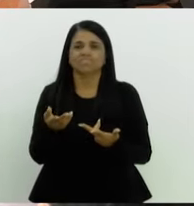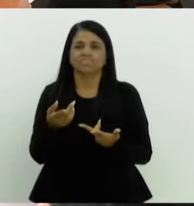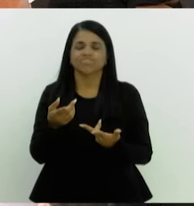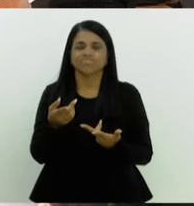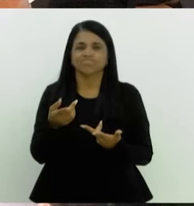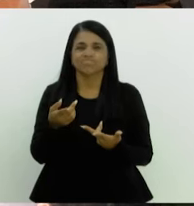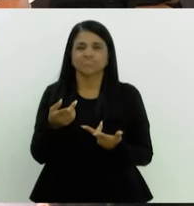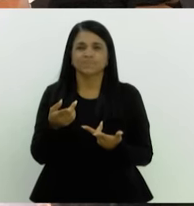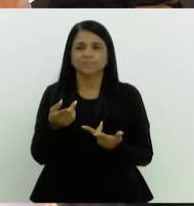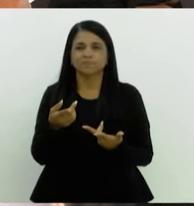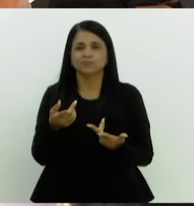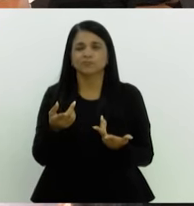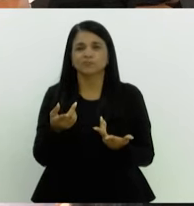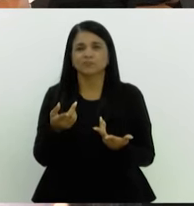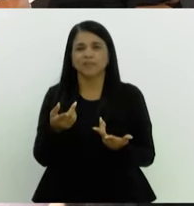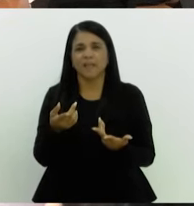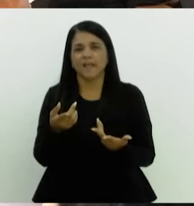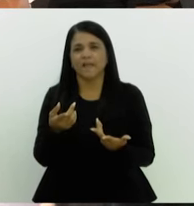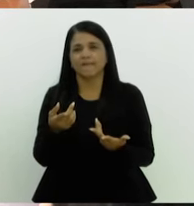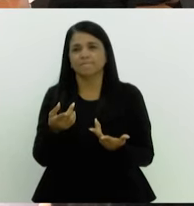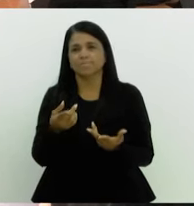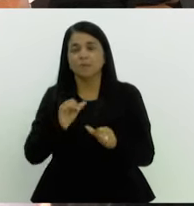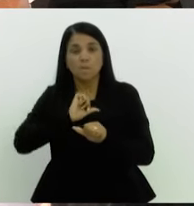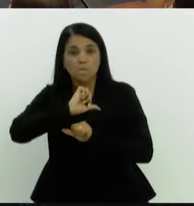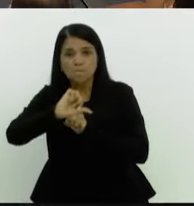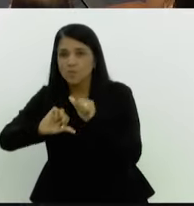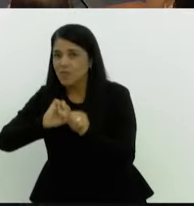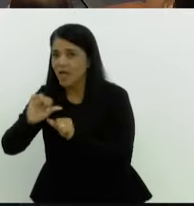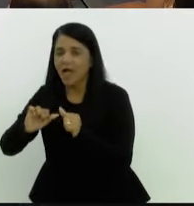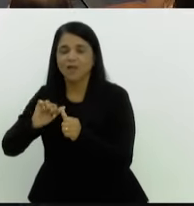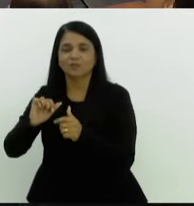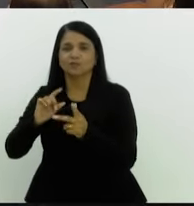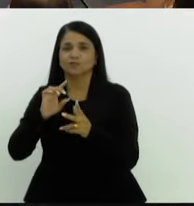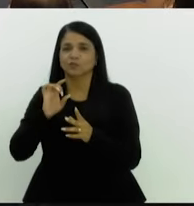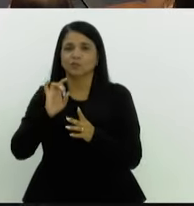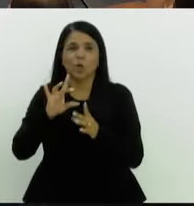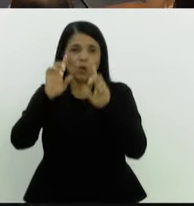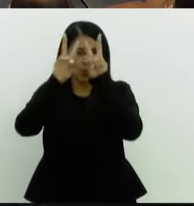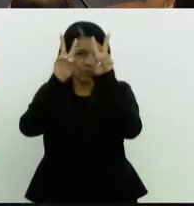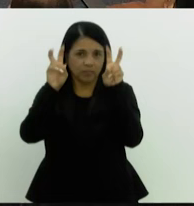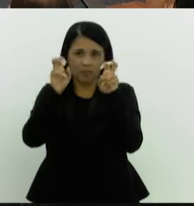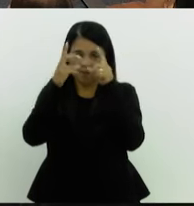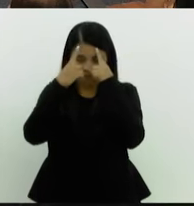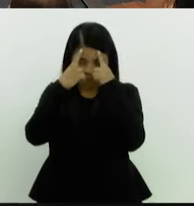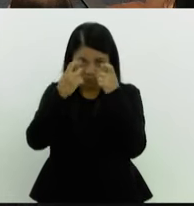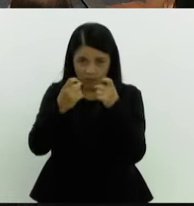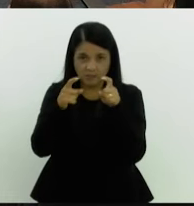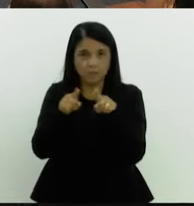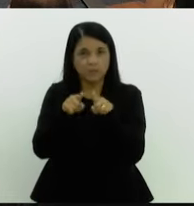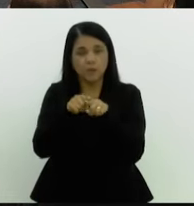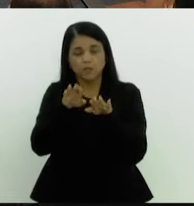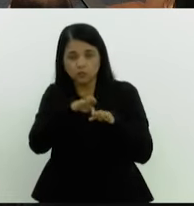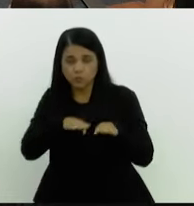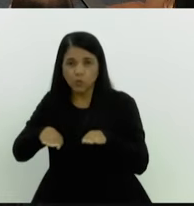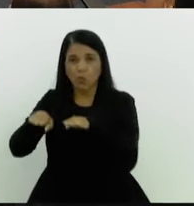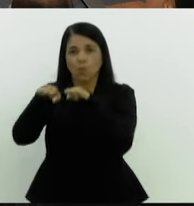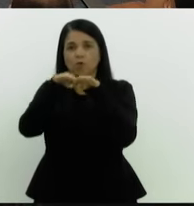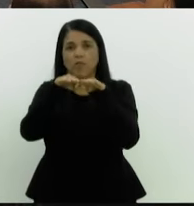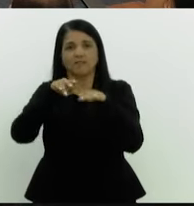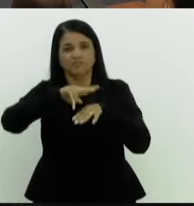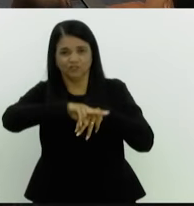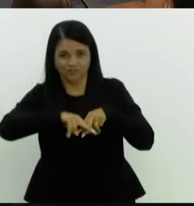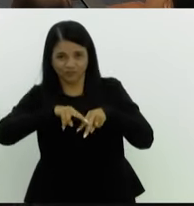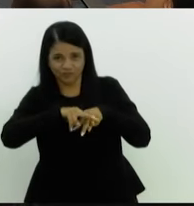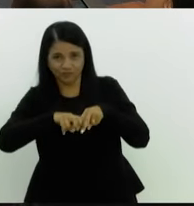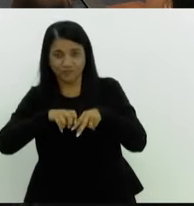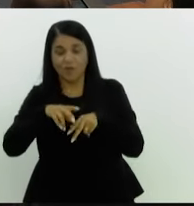né os paradigmas todos com relação não só ao tema da violência mas com relação ao tema da igualdade de gênero então em nome